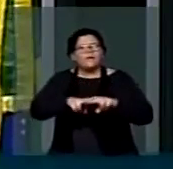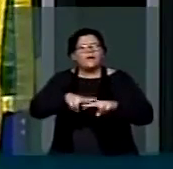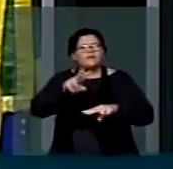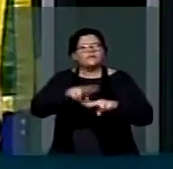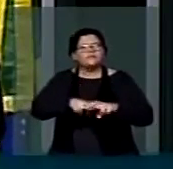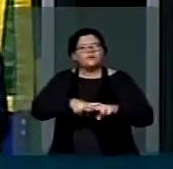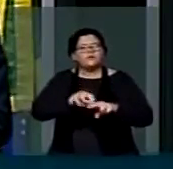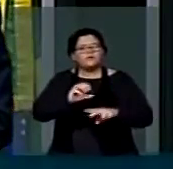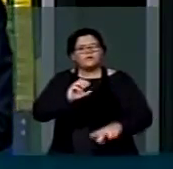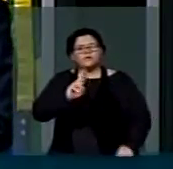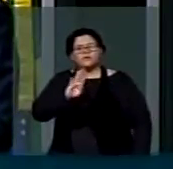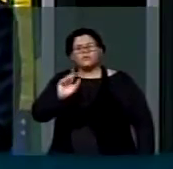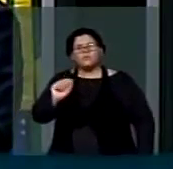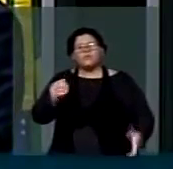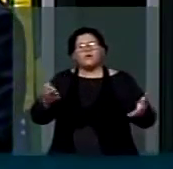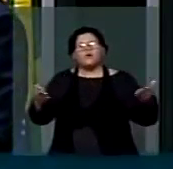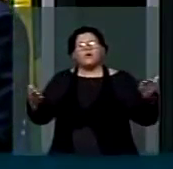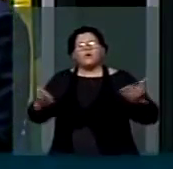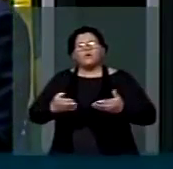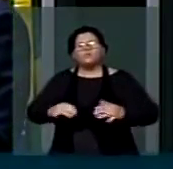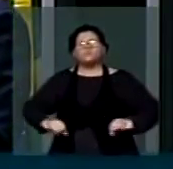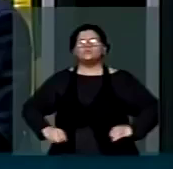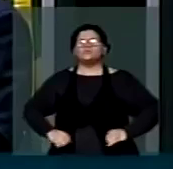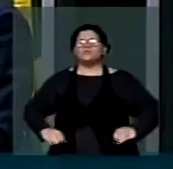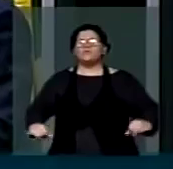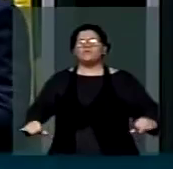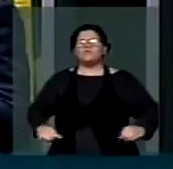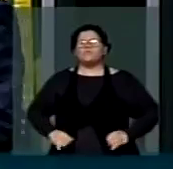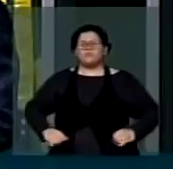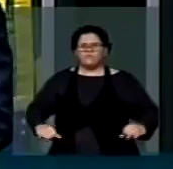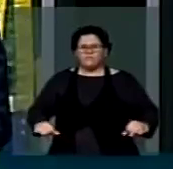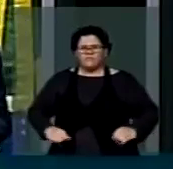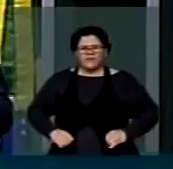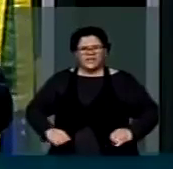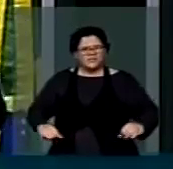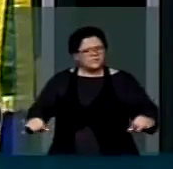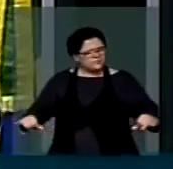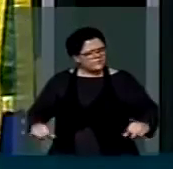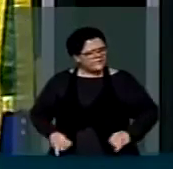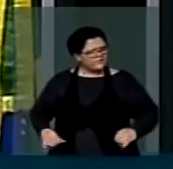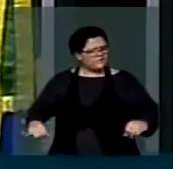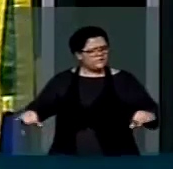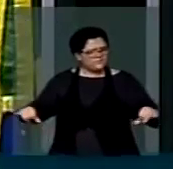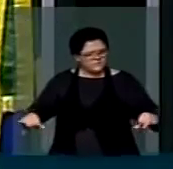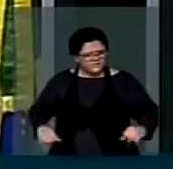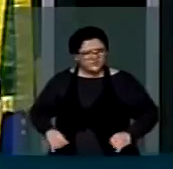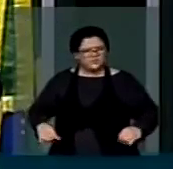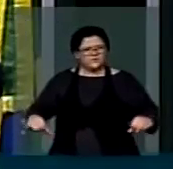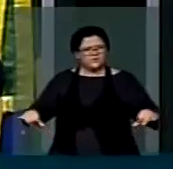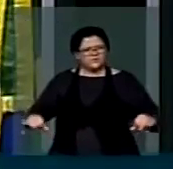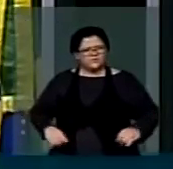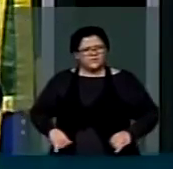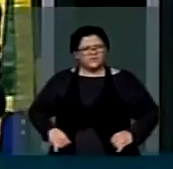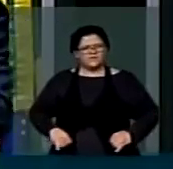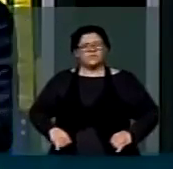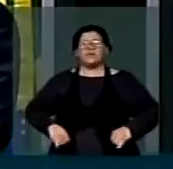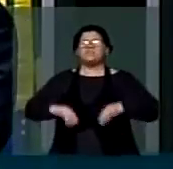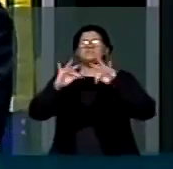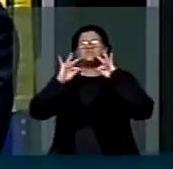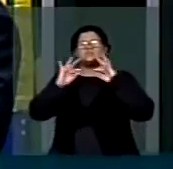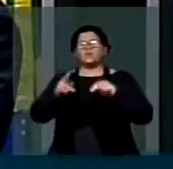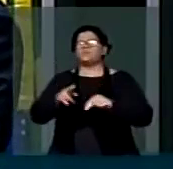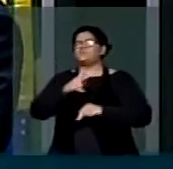em Cuba, sofrendo aquilo que sofrem as pessoas